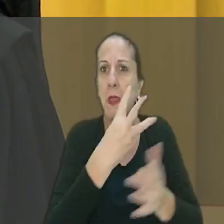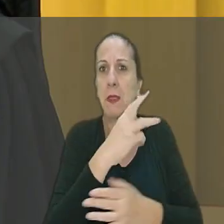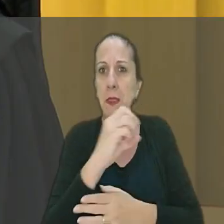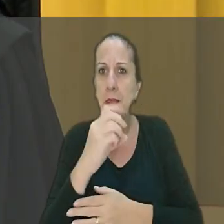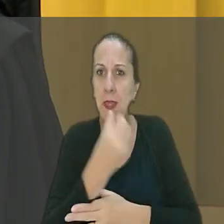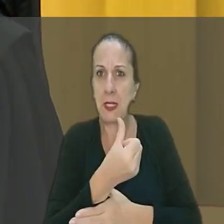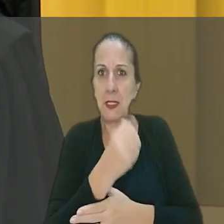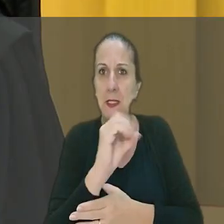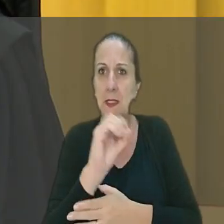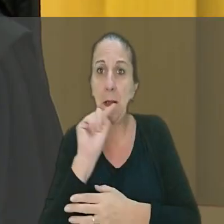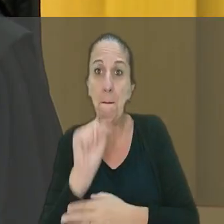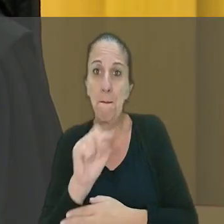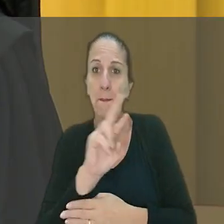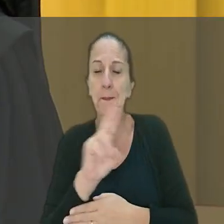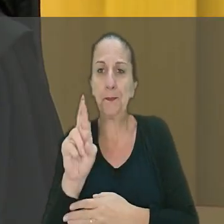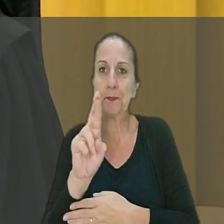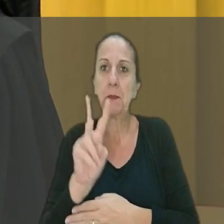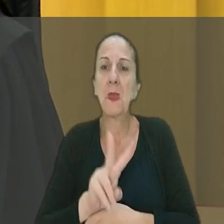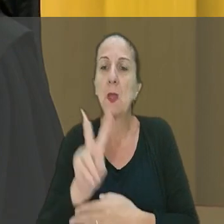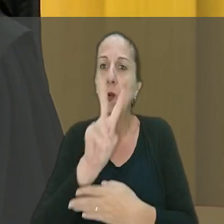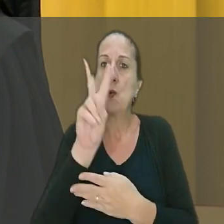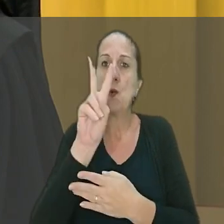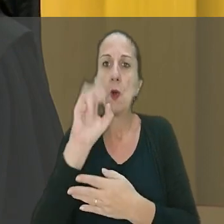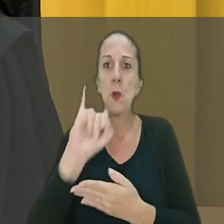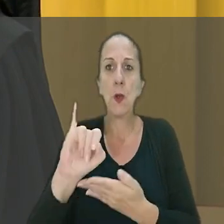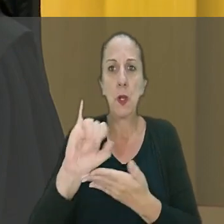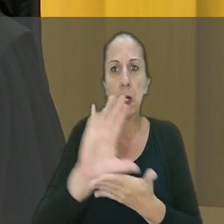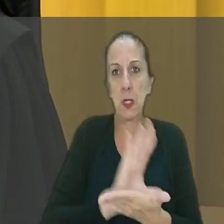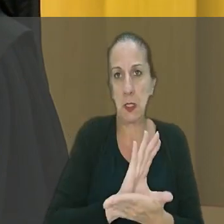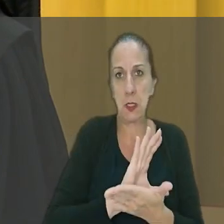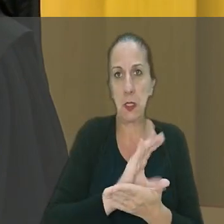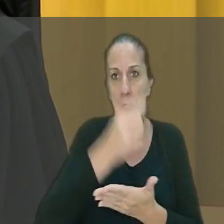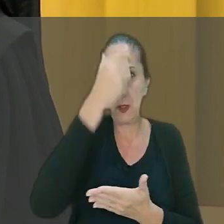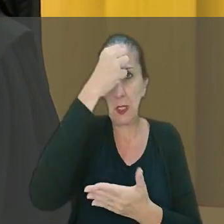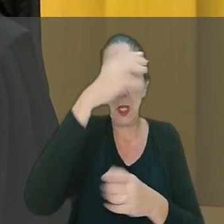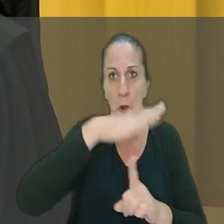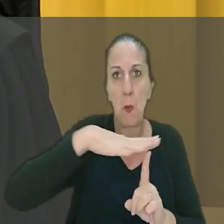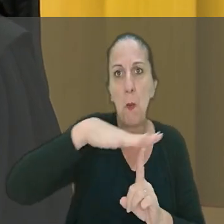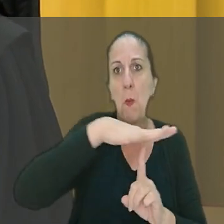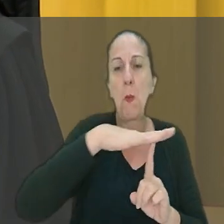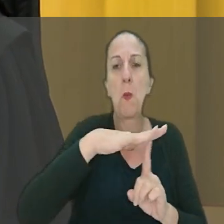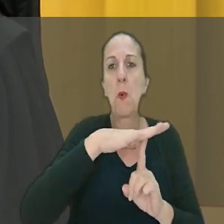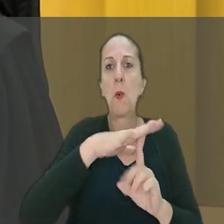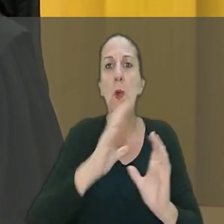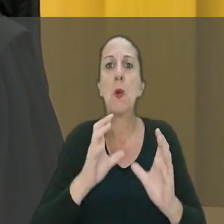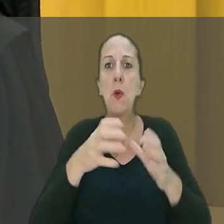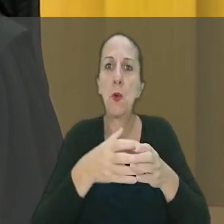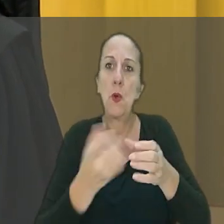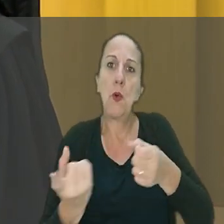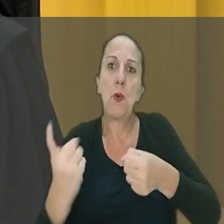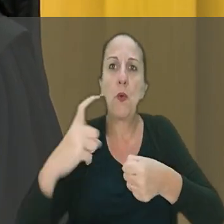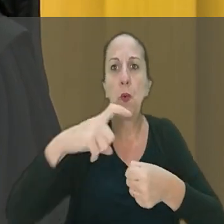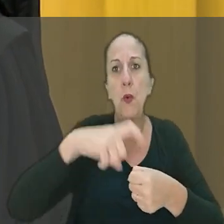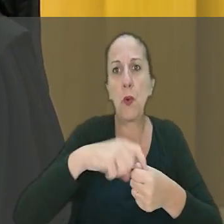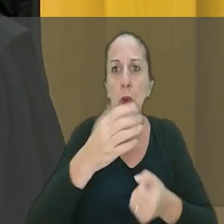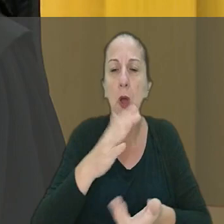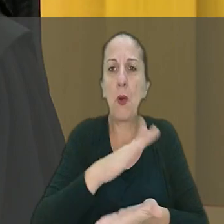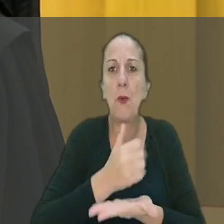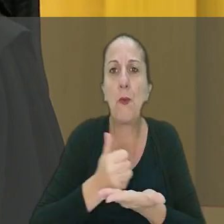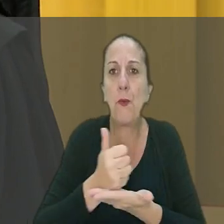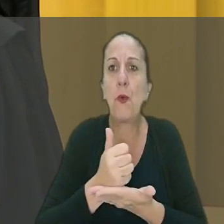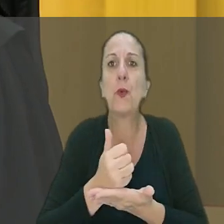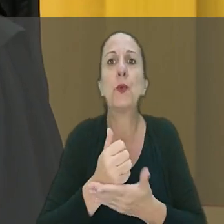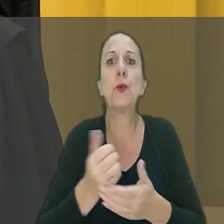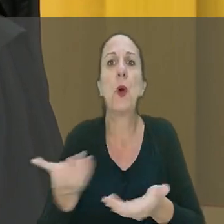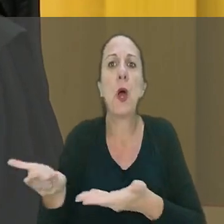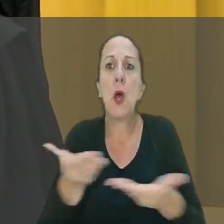até R$ 360 mil. O valor da indenização por dano moral coletivo será revertido ao Fundo de Amparo